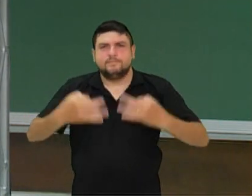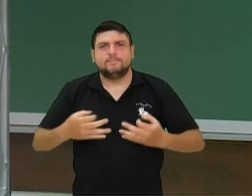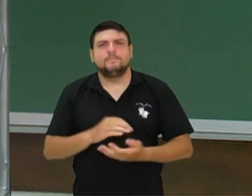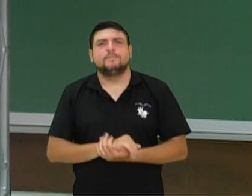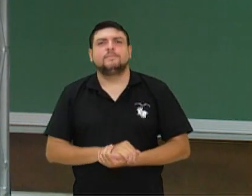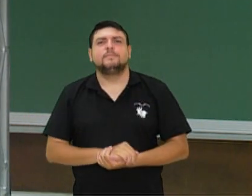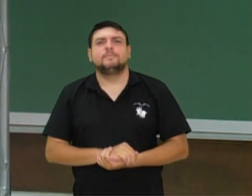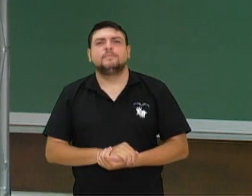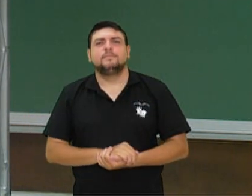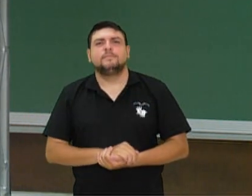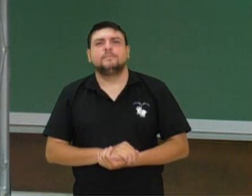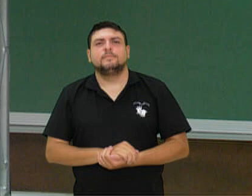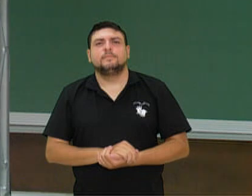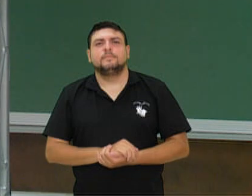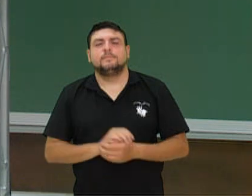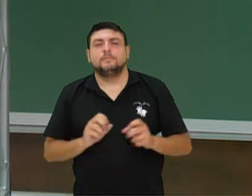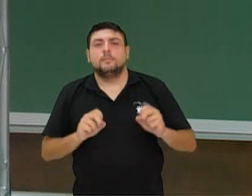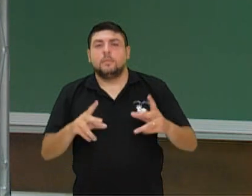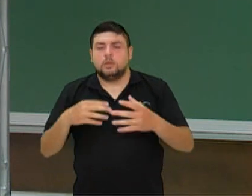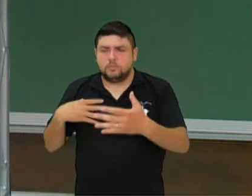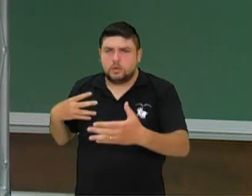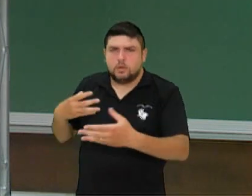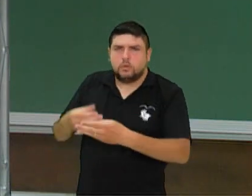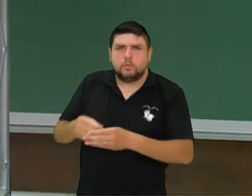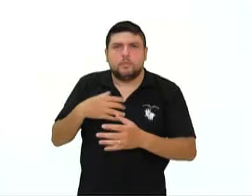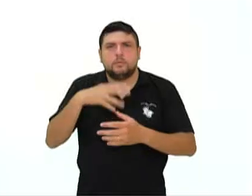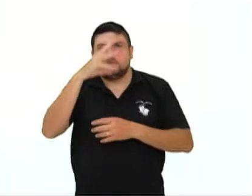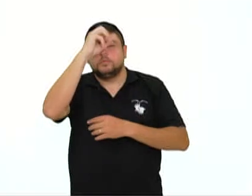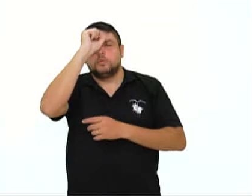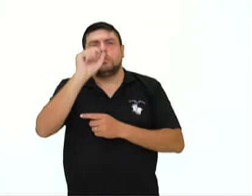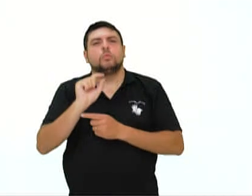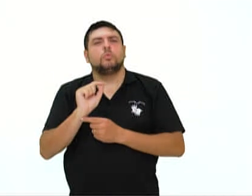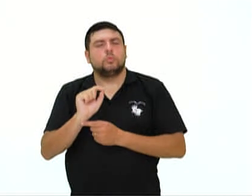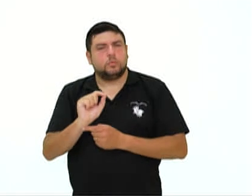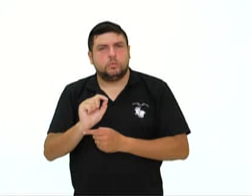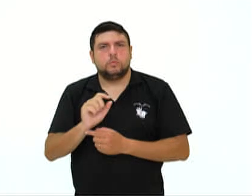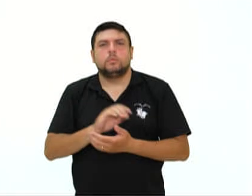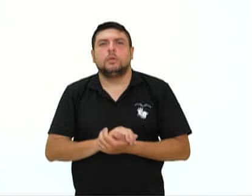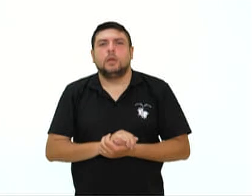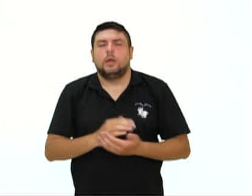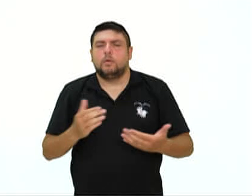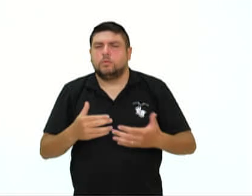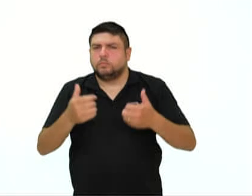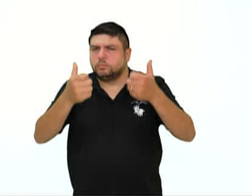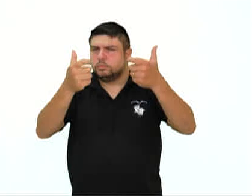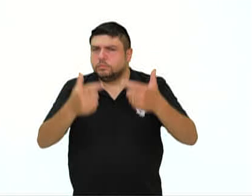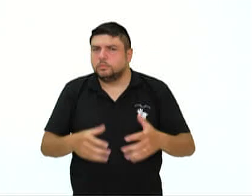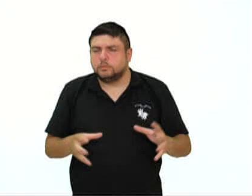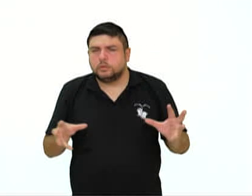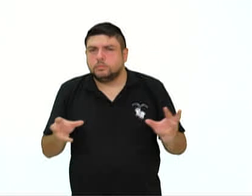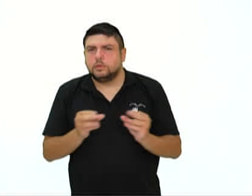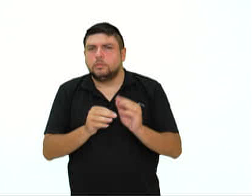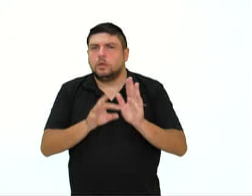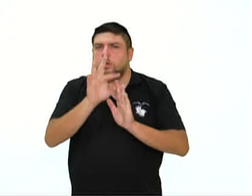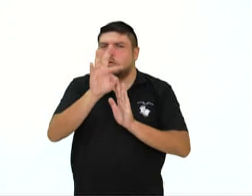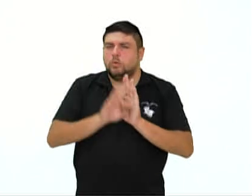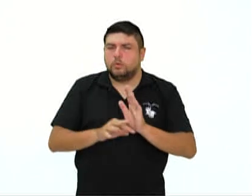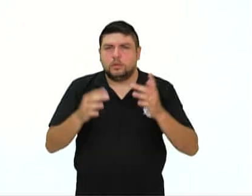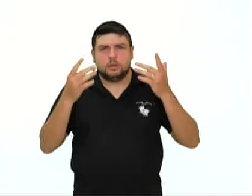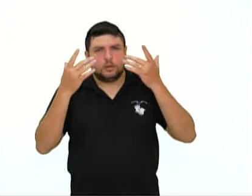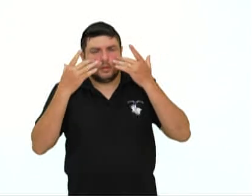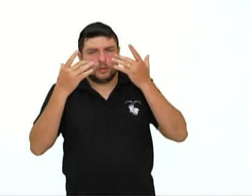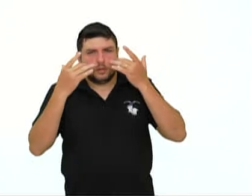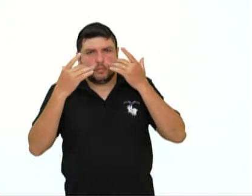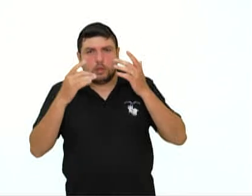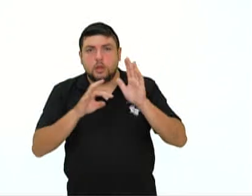bem? E o que nós aprendemos na aula de hoje? Nós falamos brevemente sobre o gênero texto teatral, aquele texto